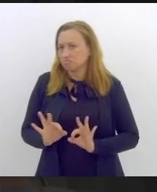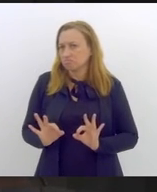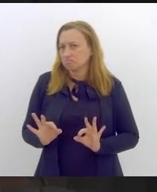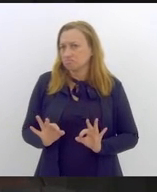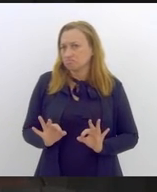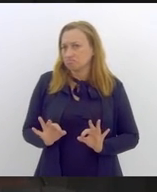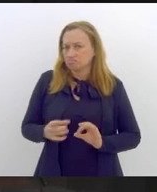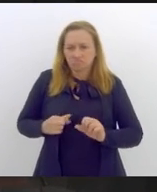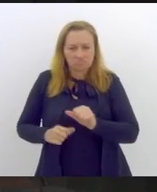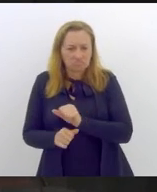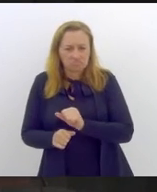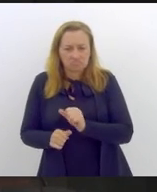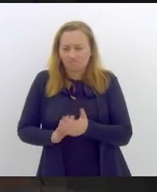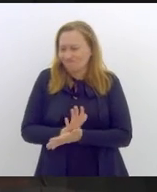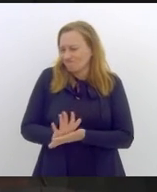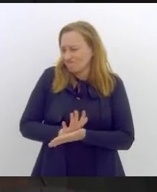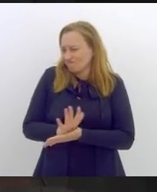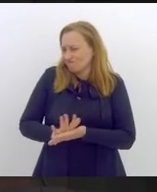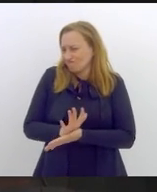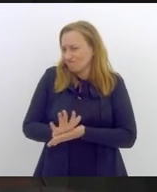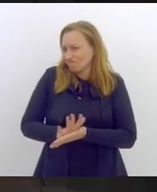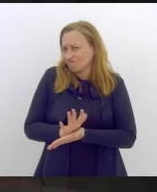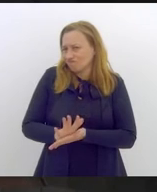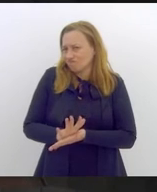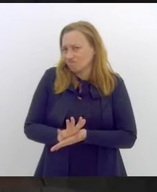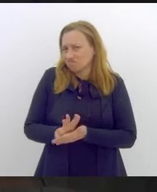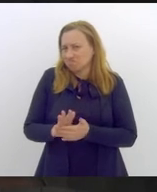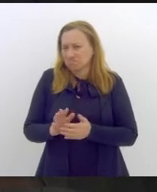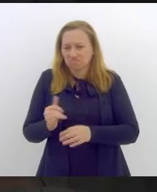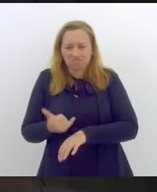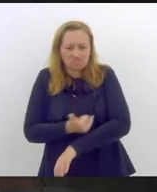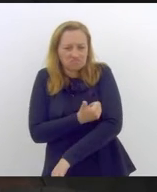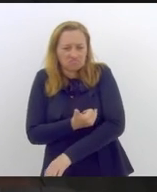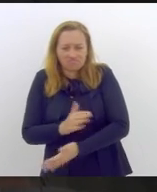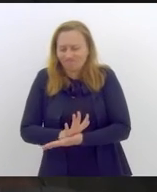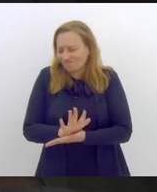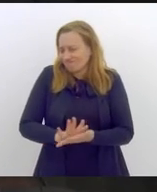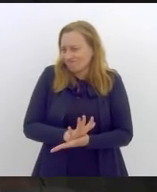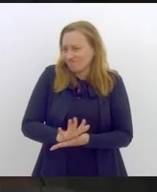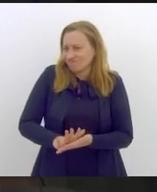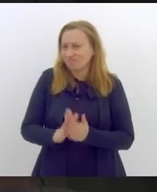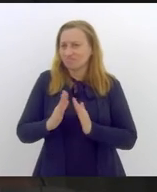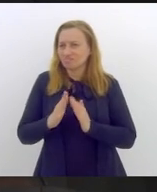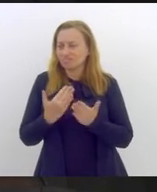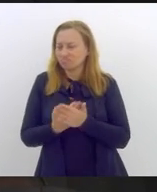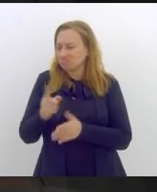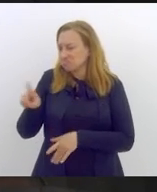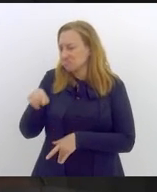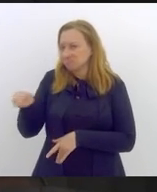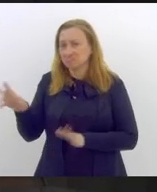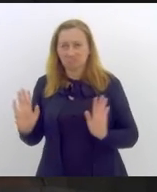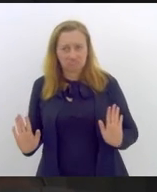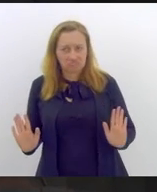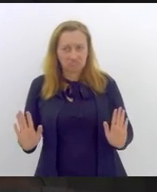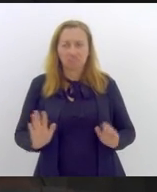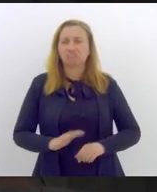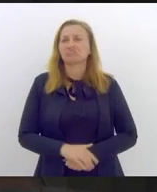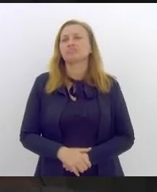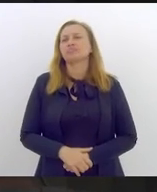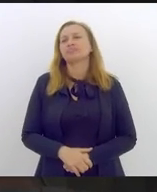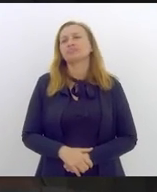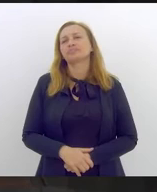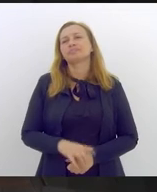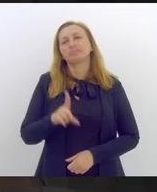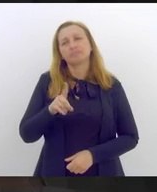sem financiamento ou sem infraestrutura Enfim uma escola excludente uma escola excludente